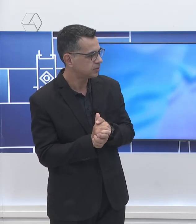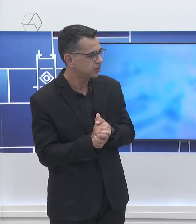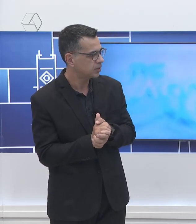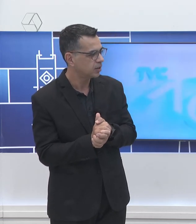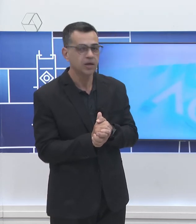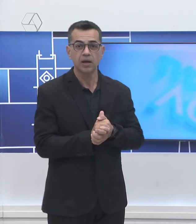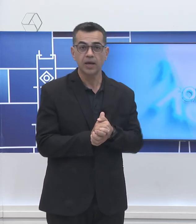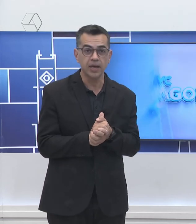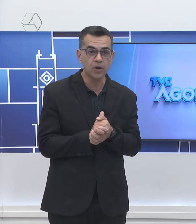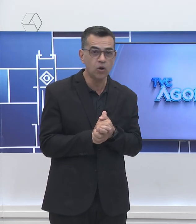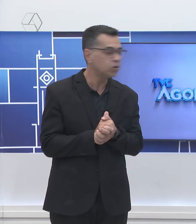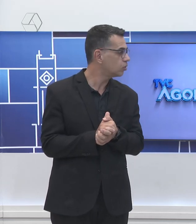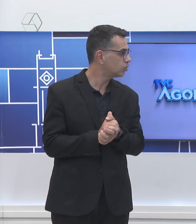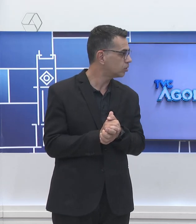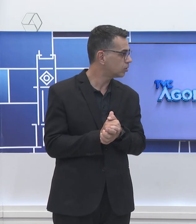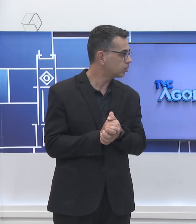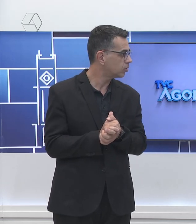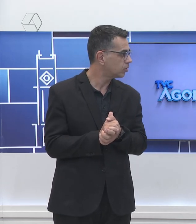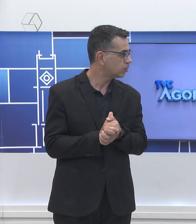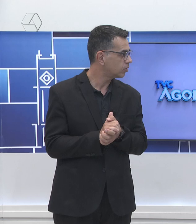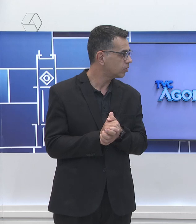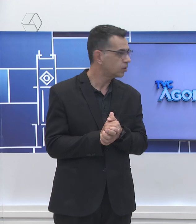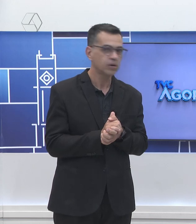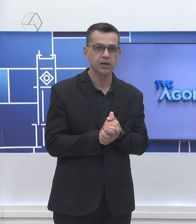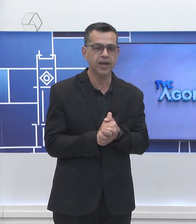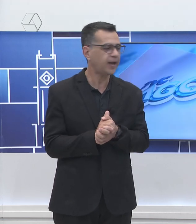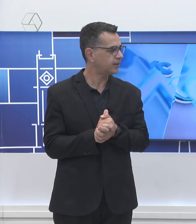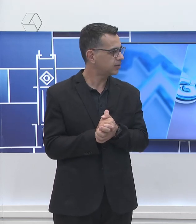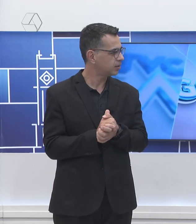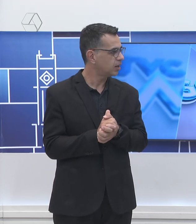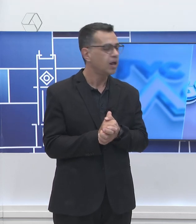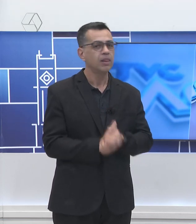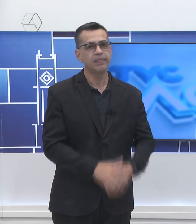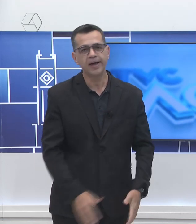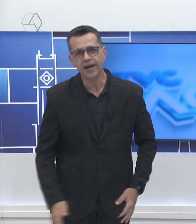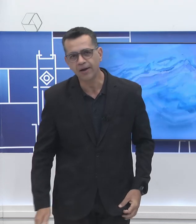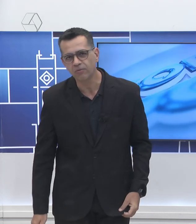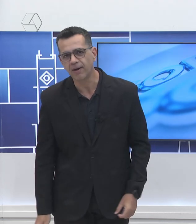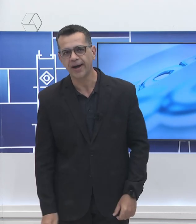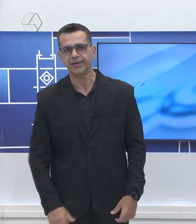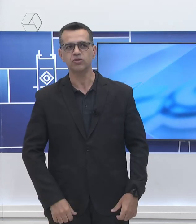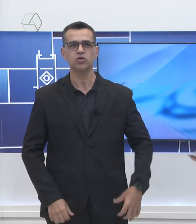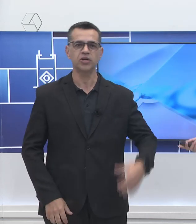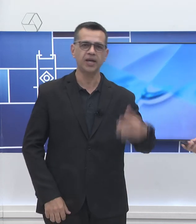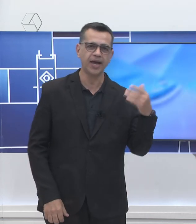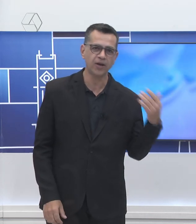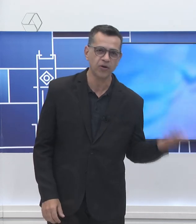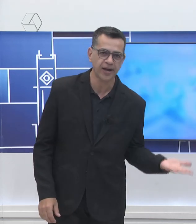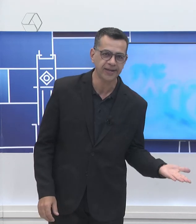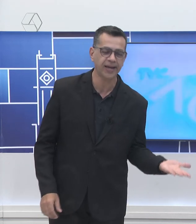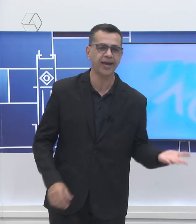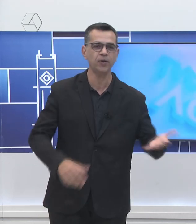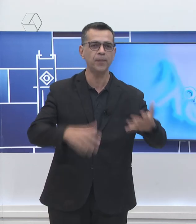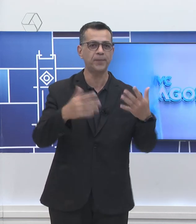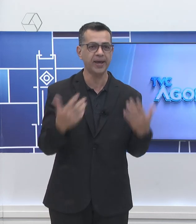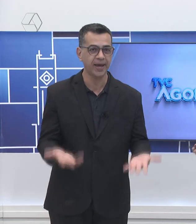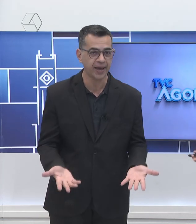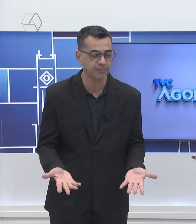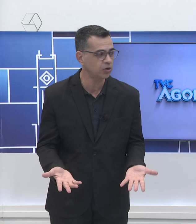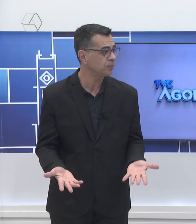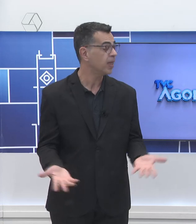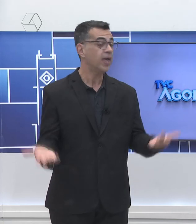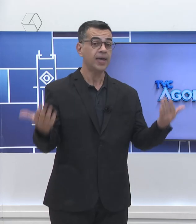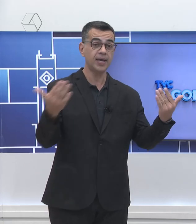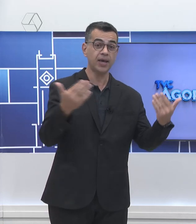rico. Rico? Caiu da cama. Quem? Você. Não, Mari, eu sonhei que eu ganhei um